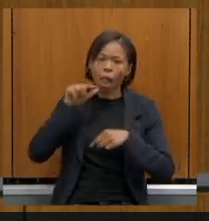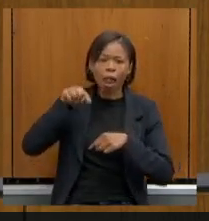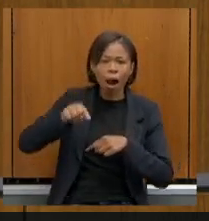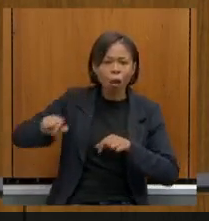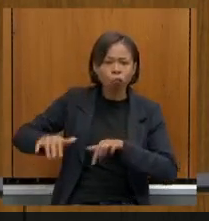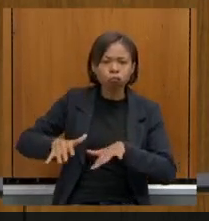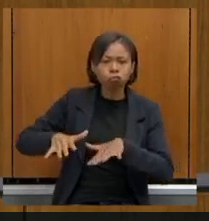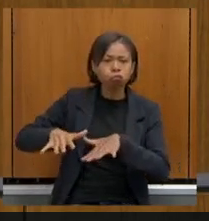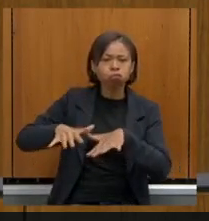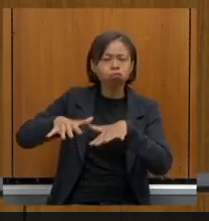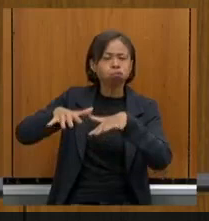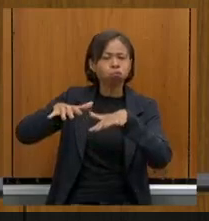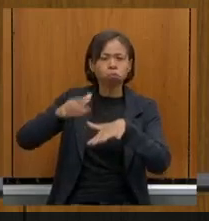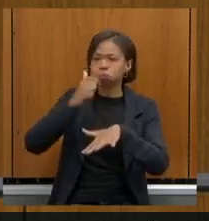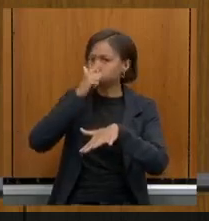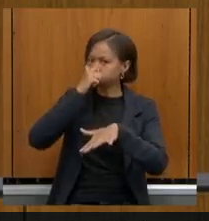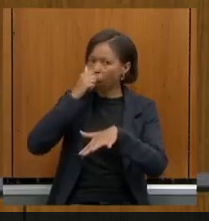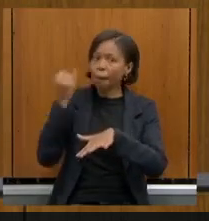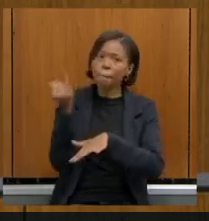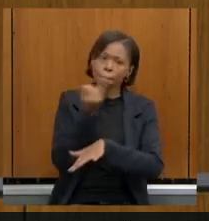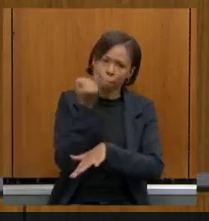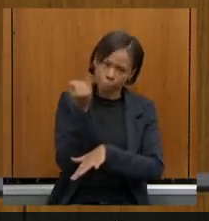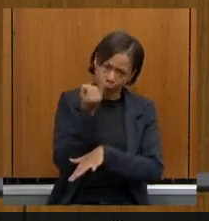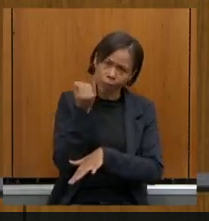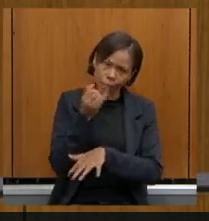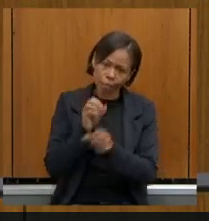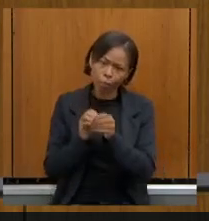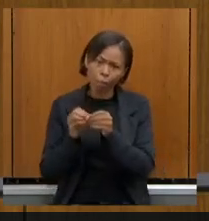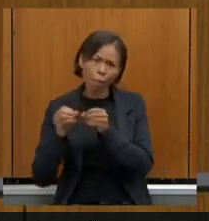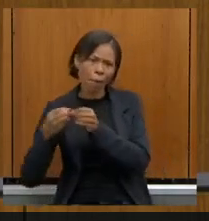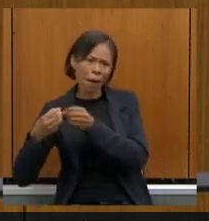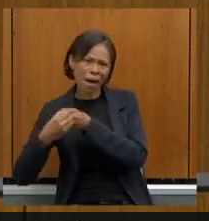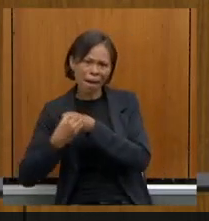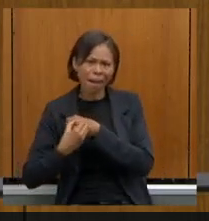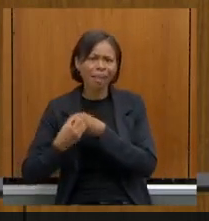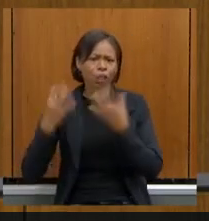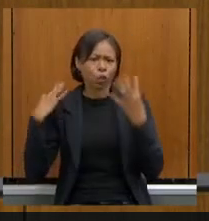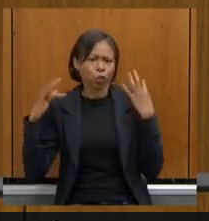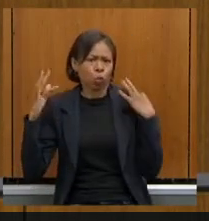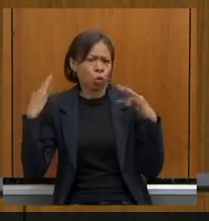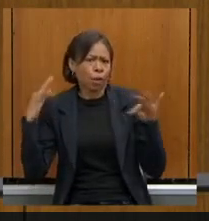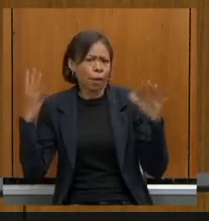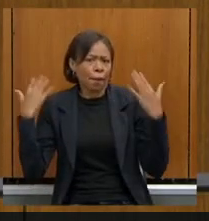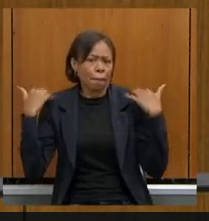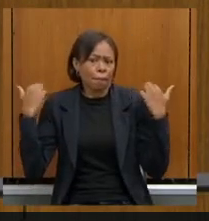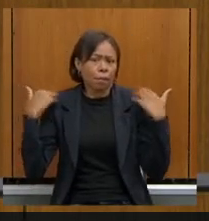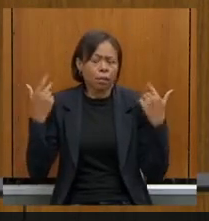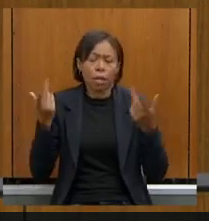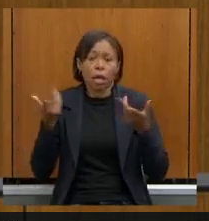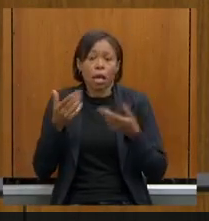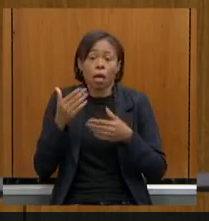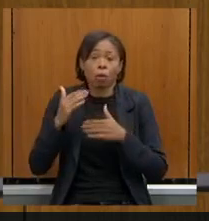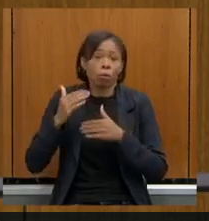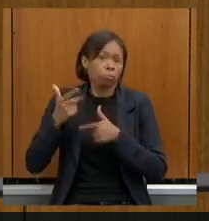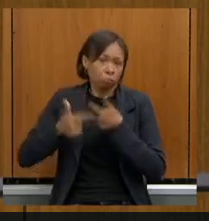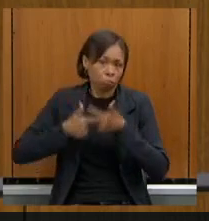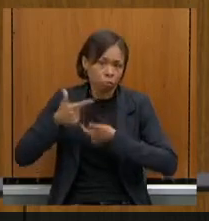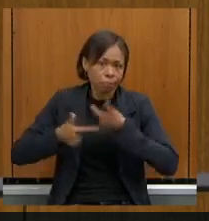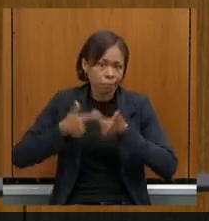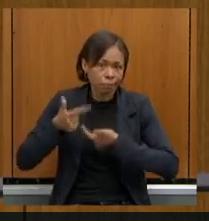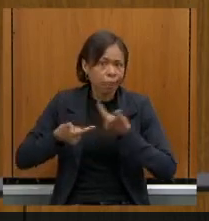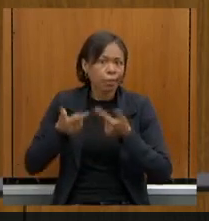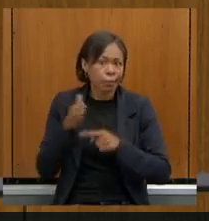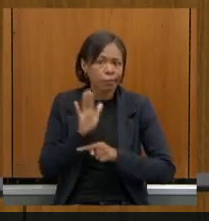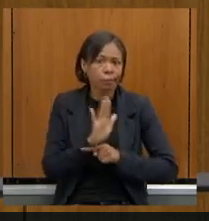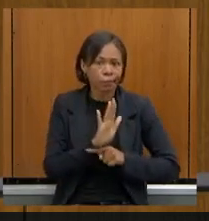todo o investimento que atrai todo o turismo que se tem ali projeção de empregos o uso